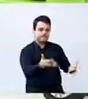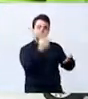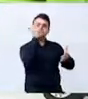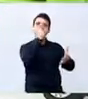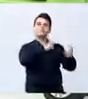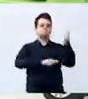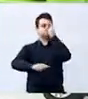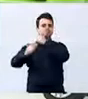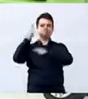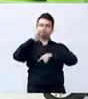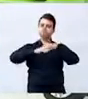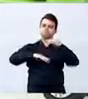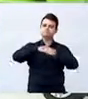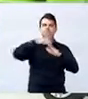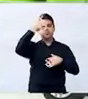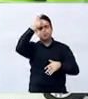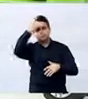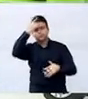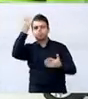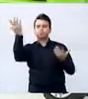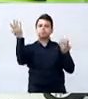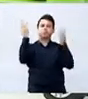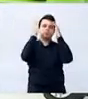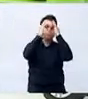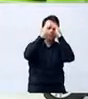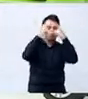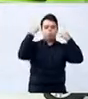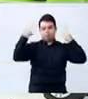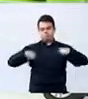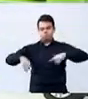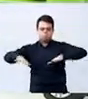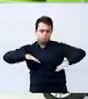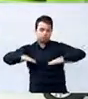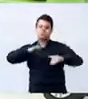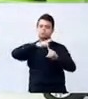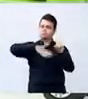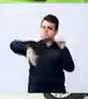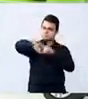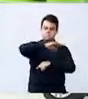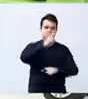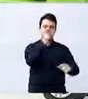né? Motoras, cognitivas, sociais, emocionais, né?